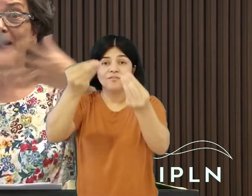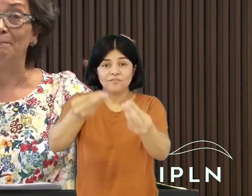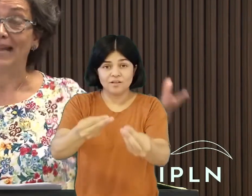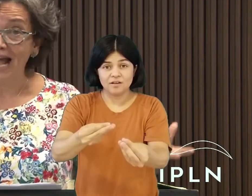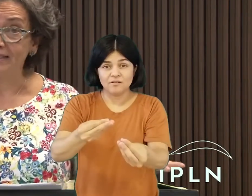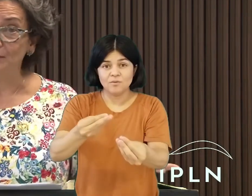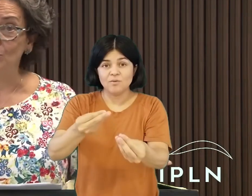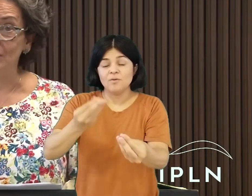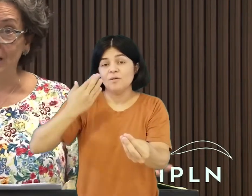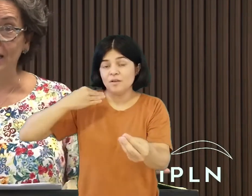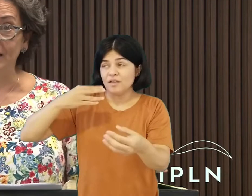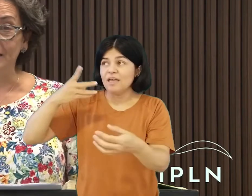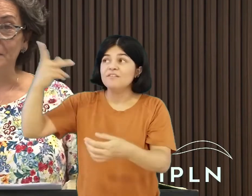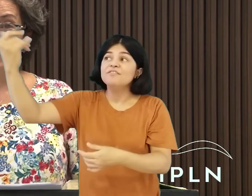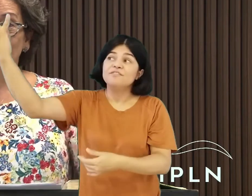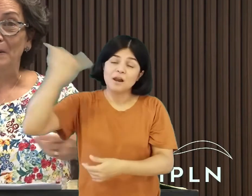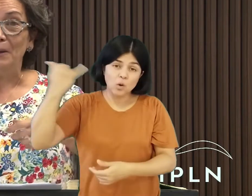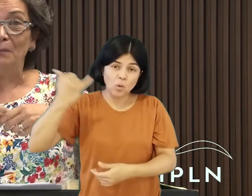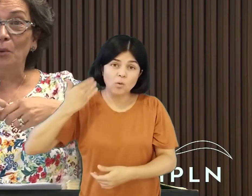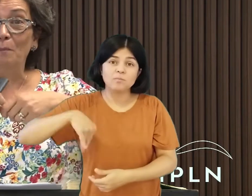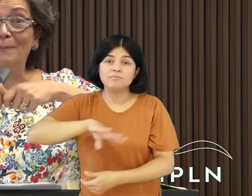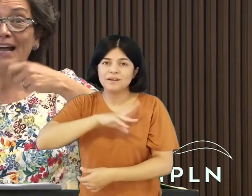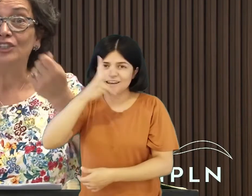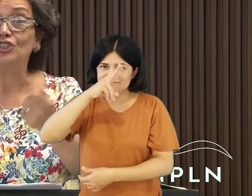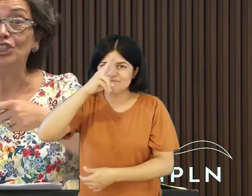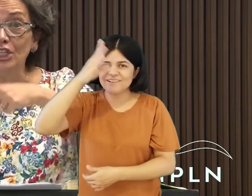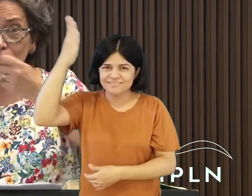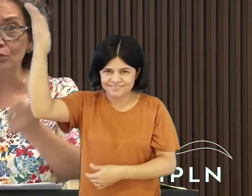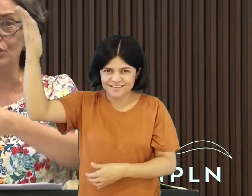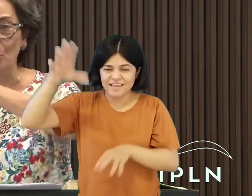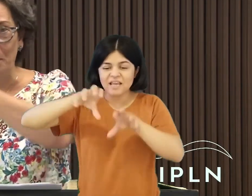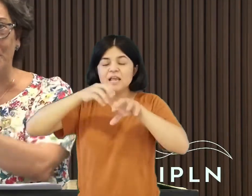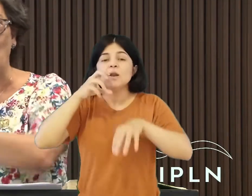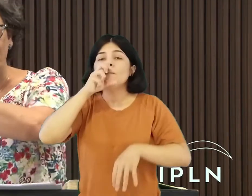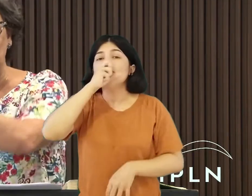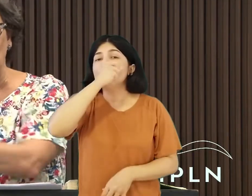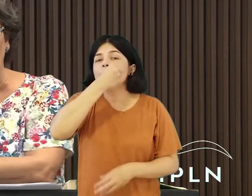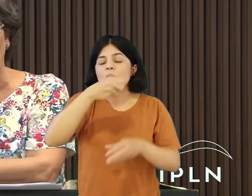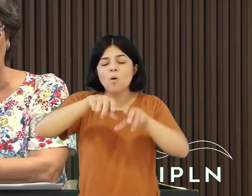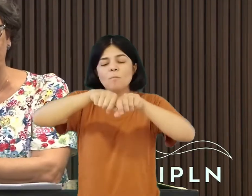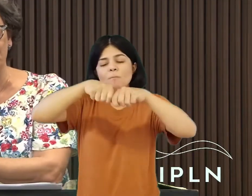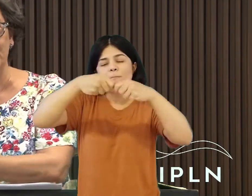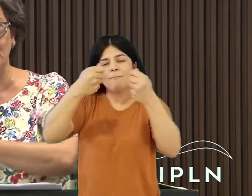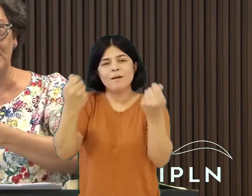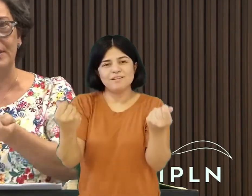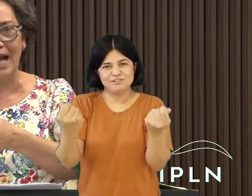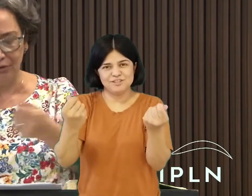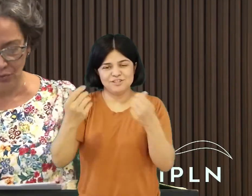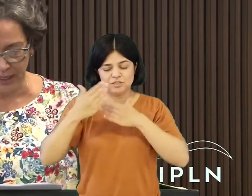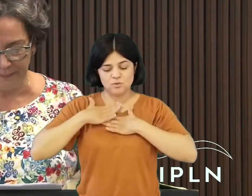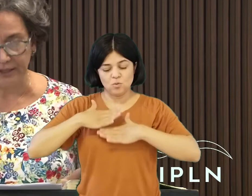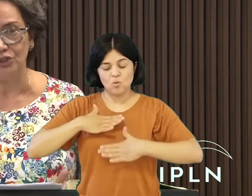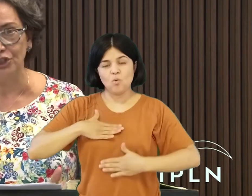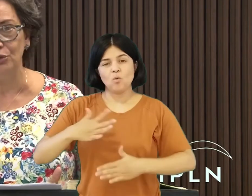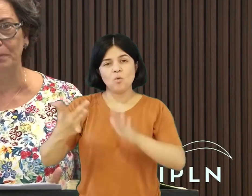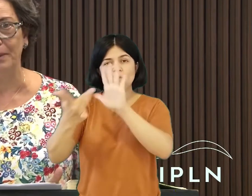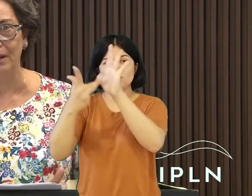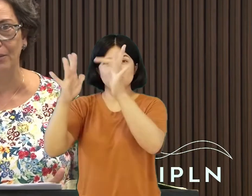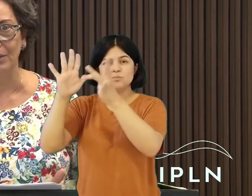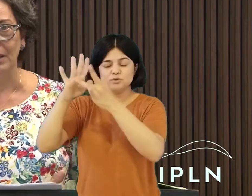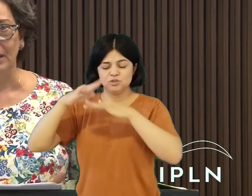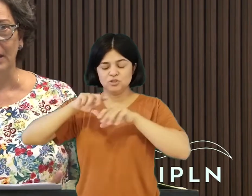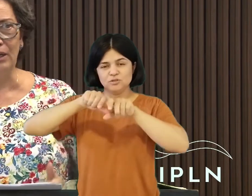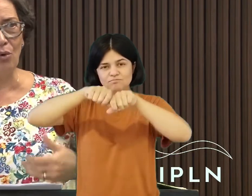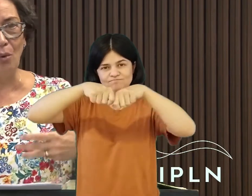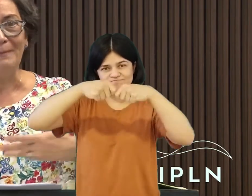nós lembrássemos dele, o partir do seu próprio corpo, simbolizado no repartir do